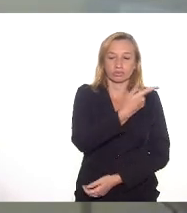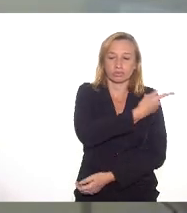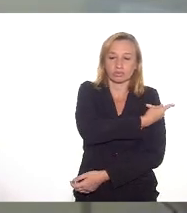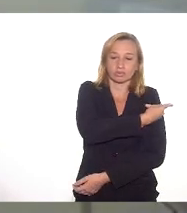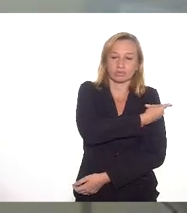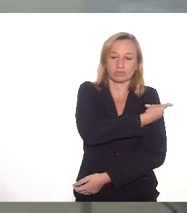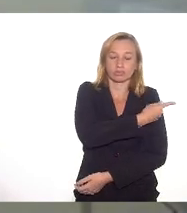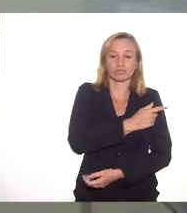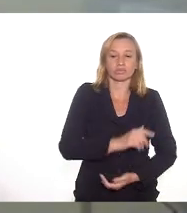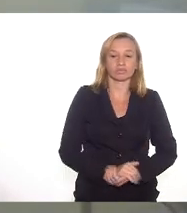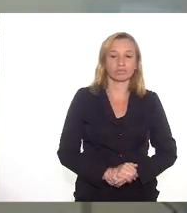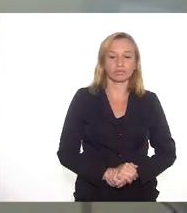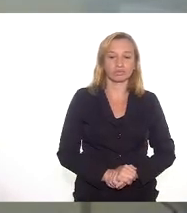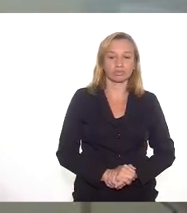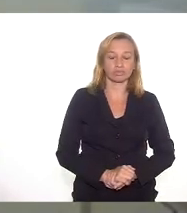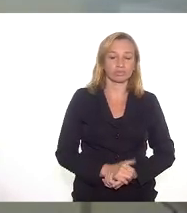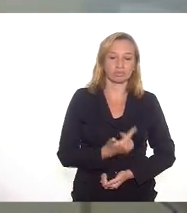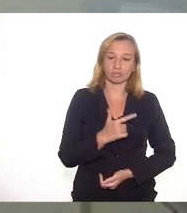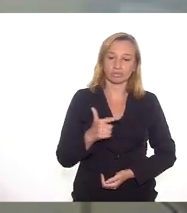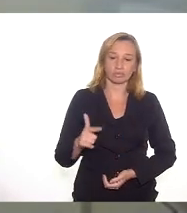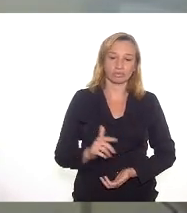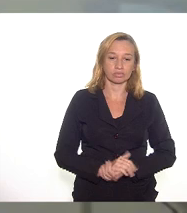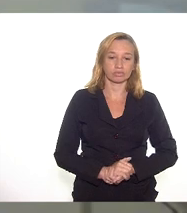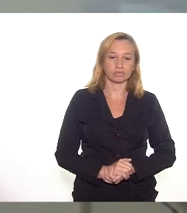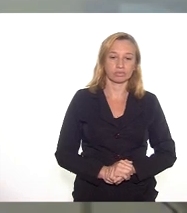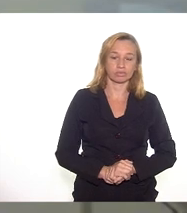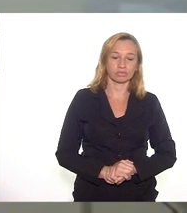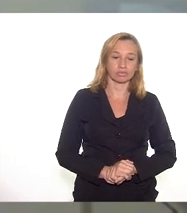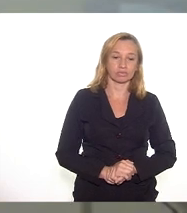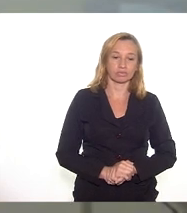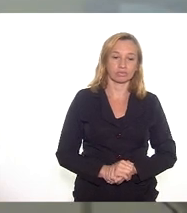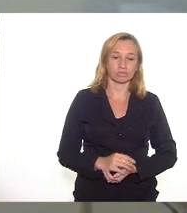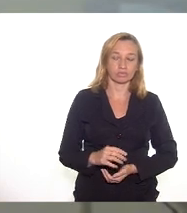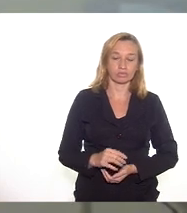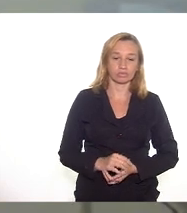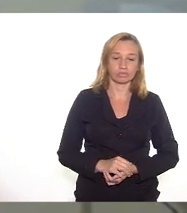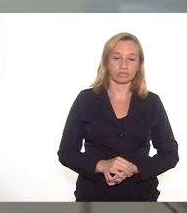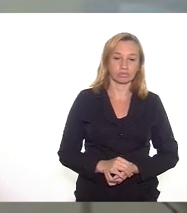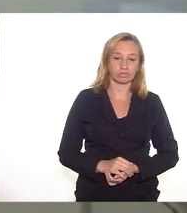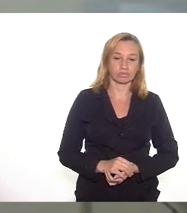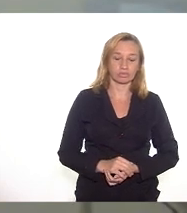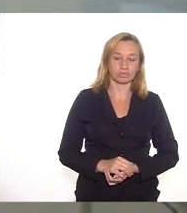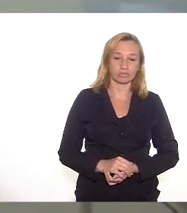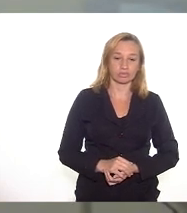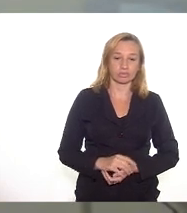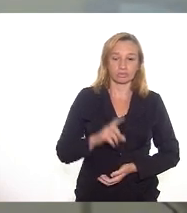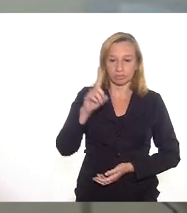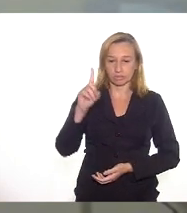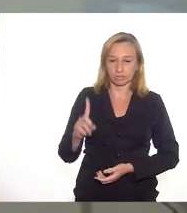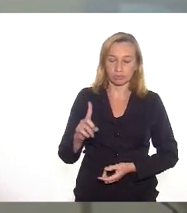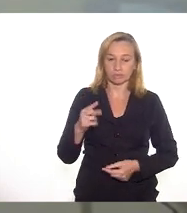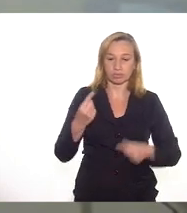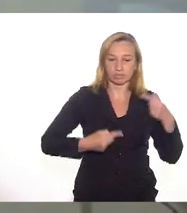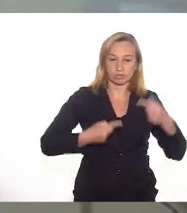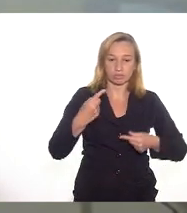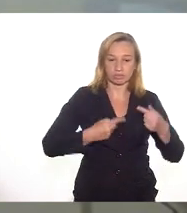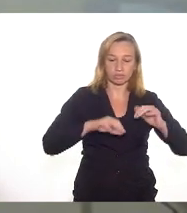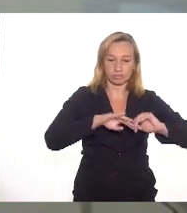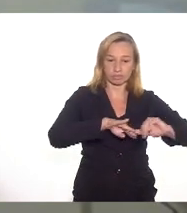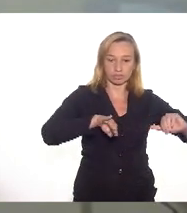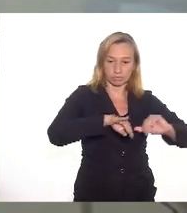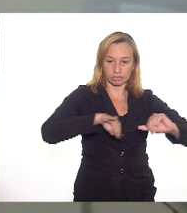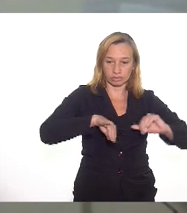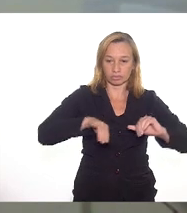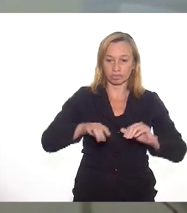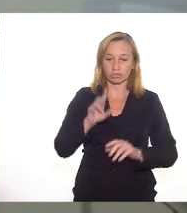e não ter dado o devido valor às políticas de afastamento e uso